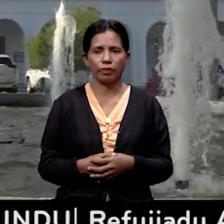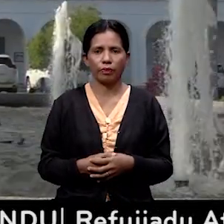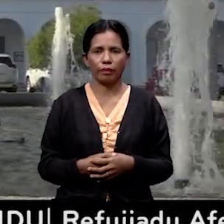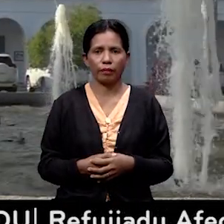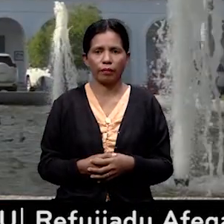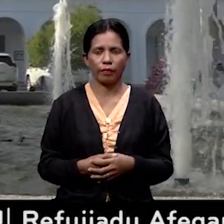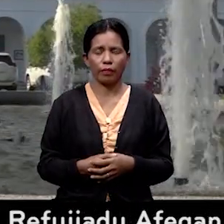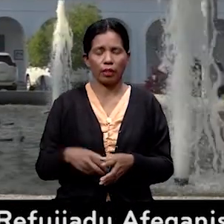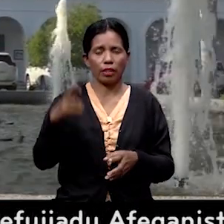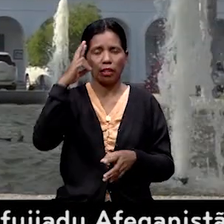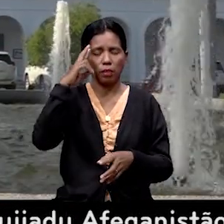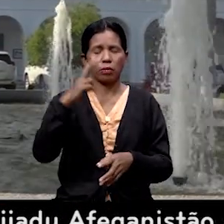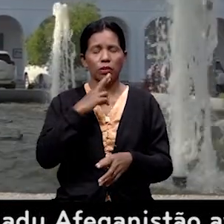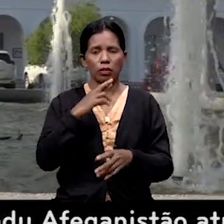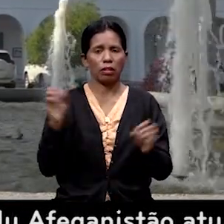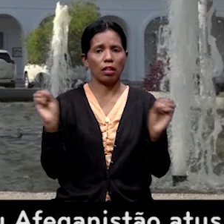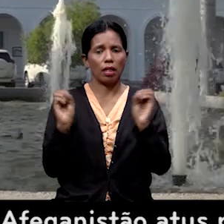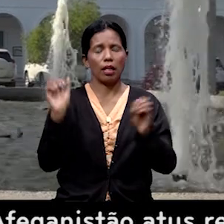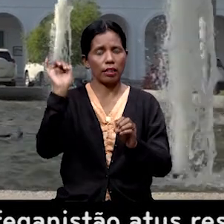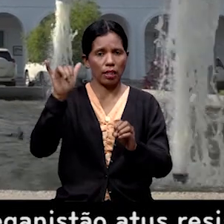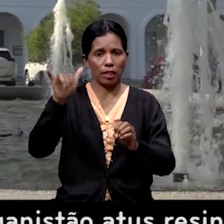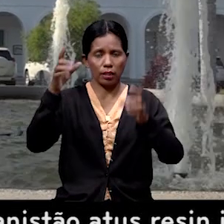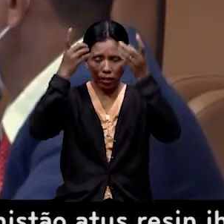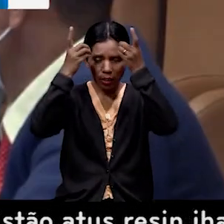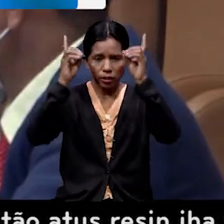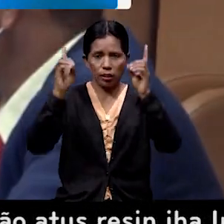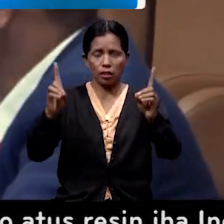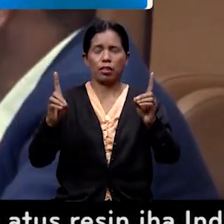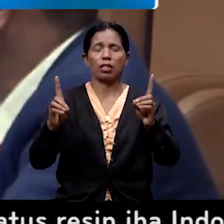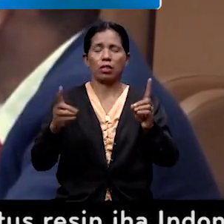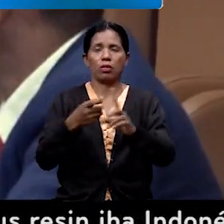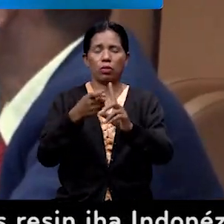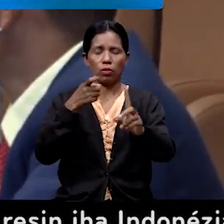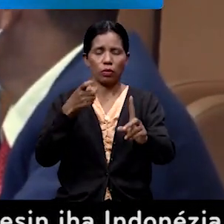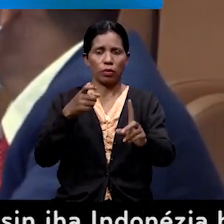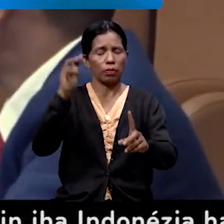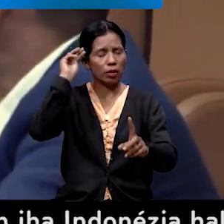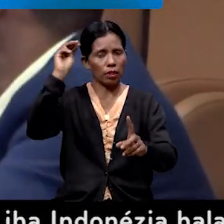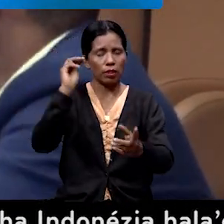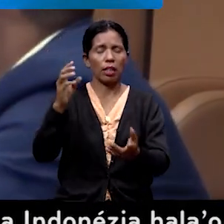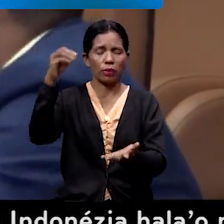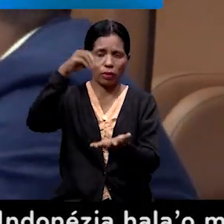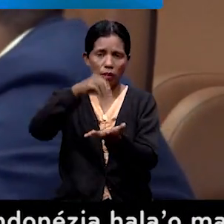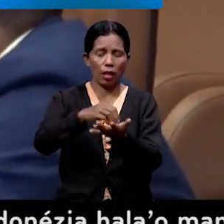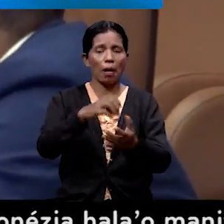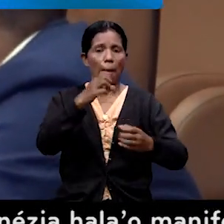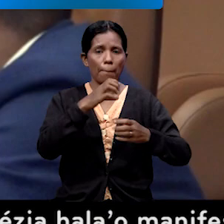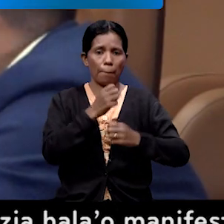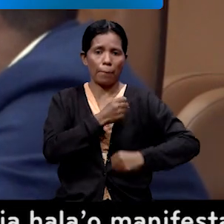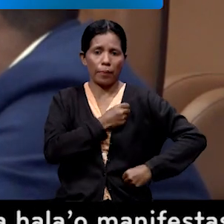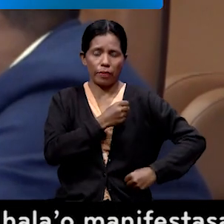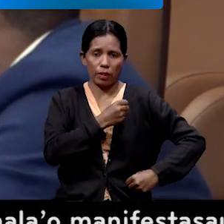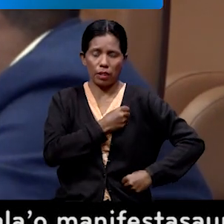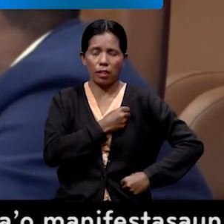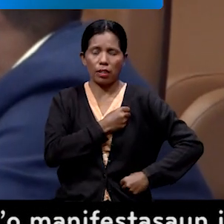Ex-presidente da República aceita a decisão, governo Liu Husi, ministro de Defesa no interior Nian, Nebeato coloca membro falantil Força